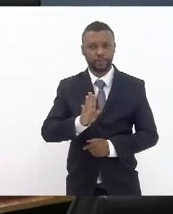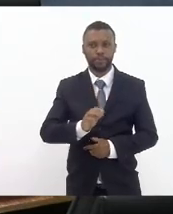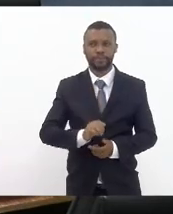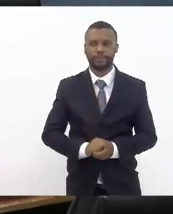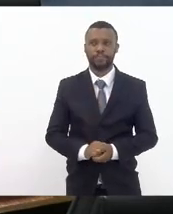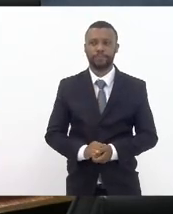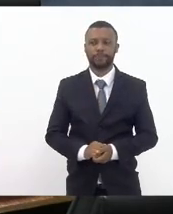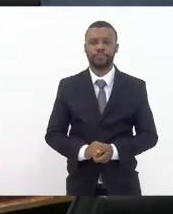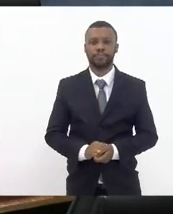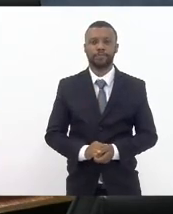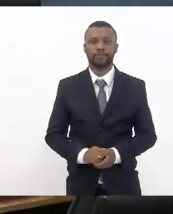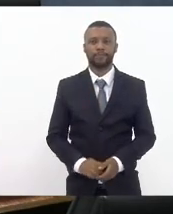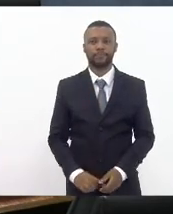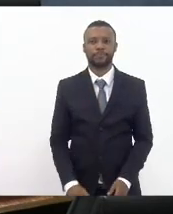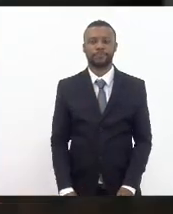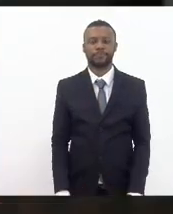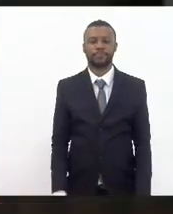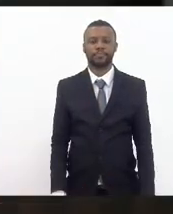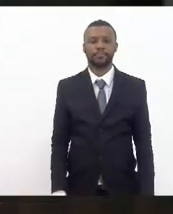Deputado Charles Batista.